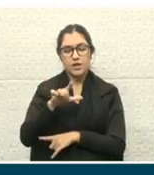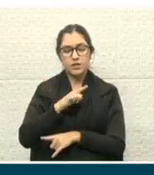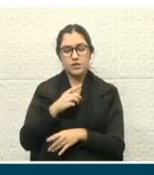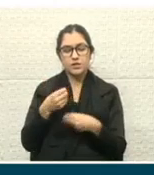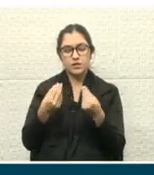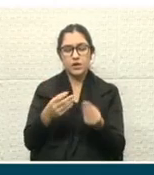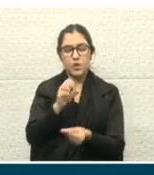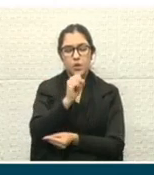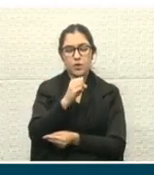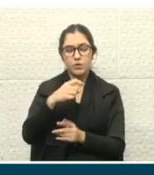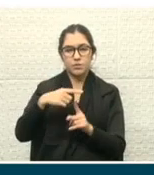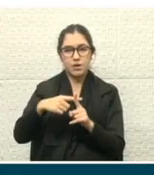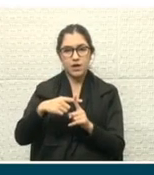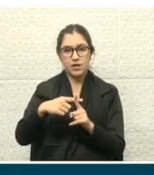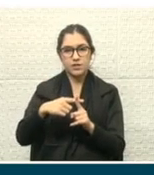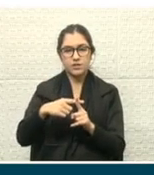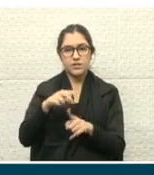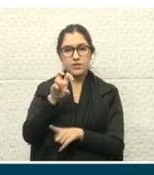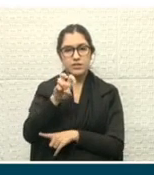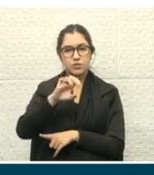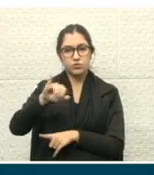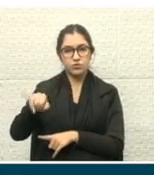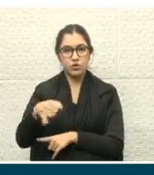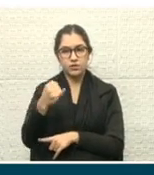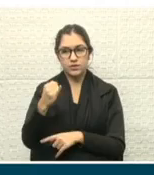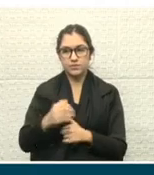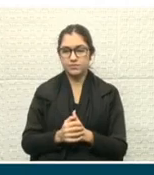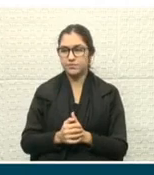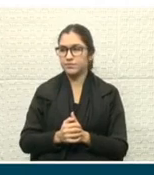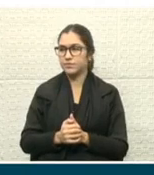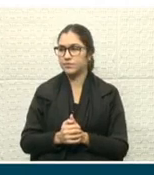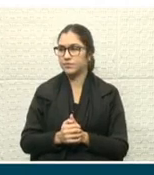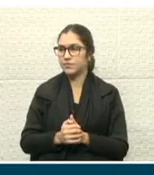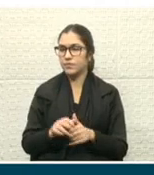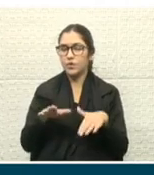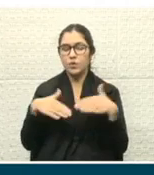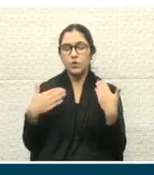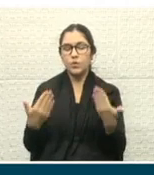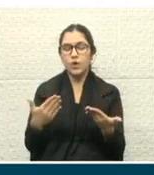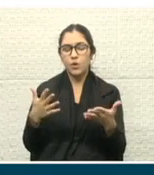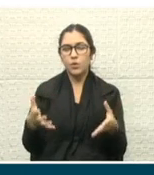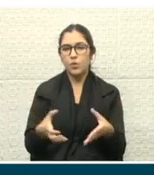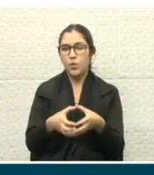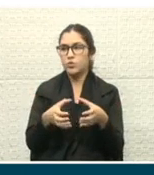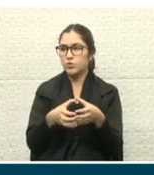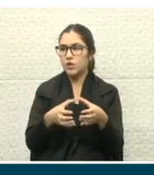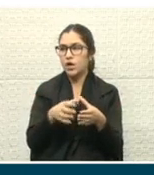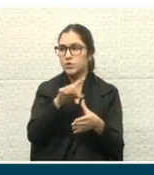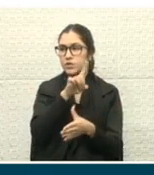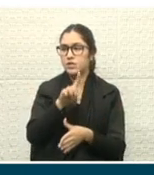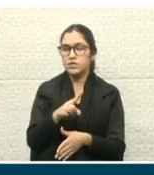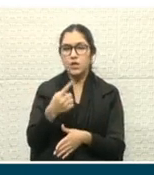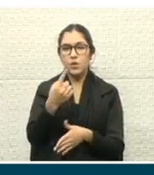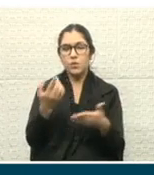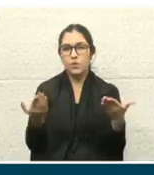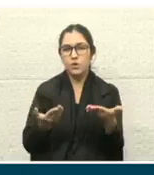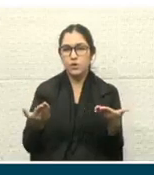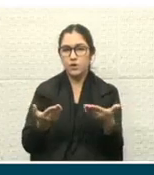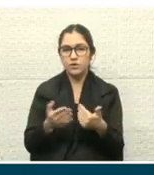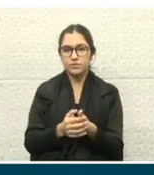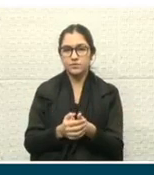dado como 8 mais 5j. Qual que seria o conjugado de Z1 nessa